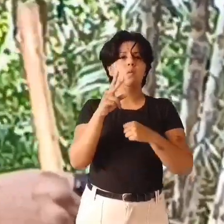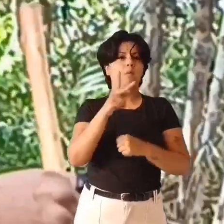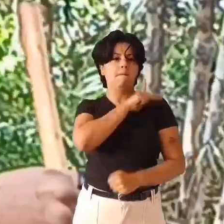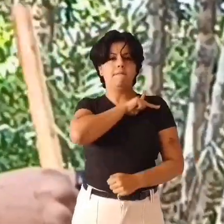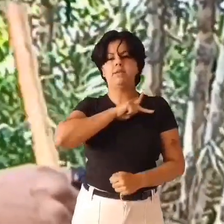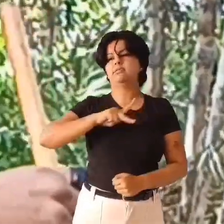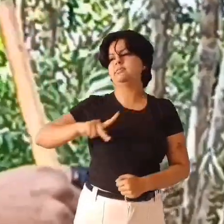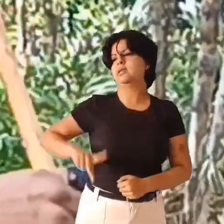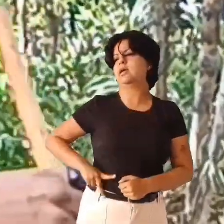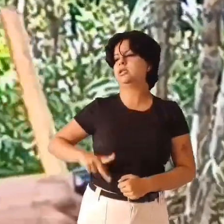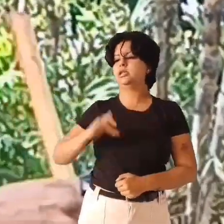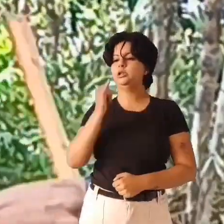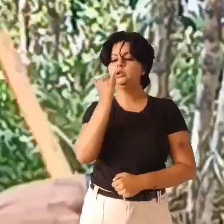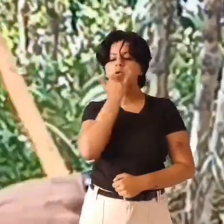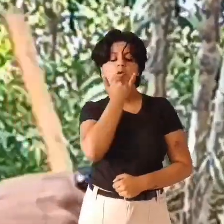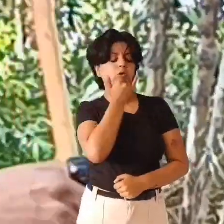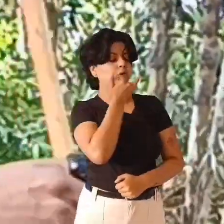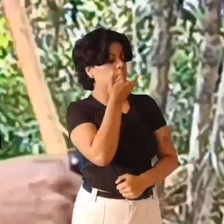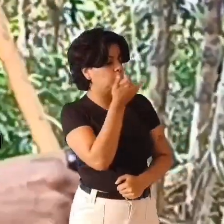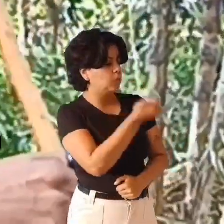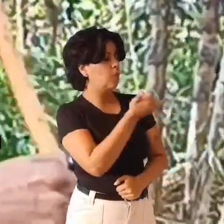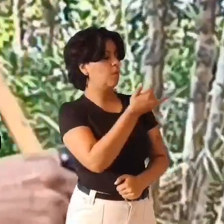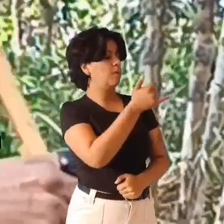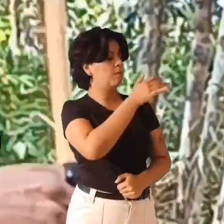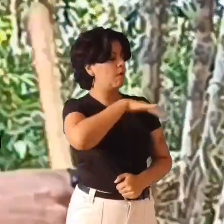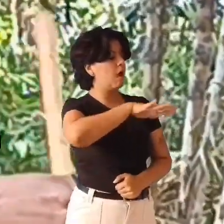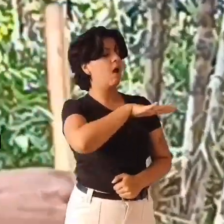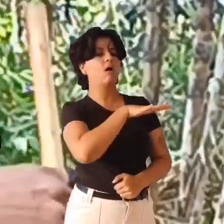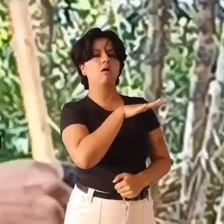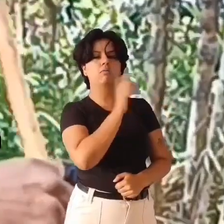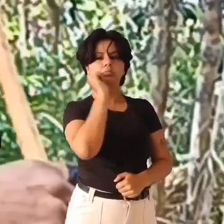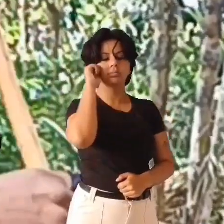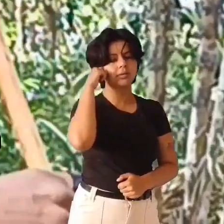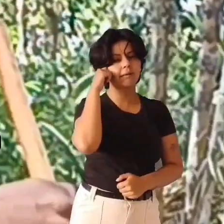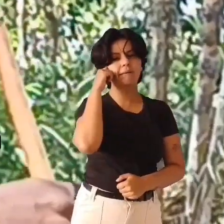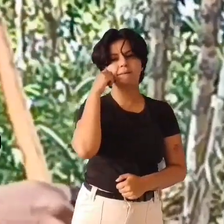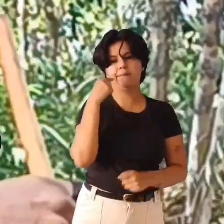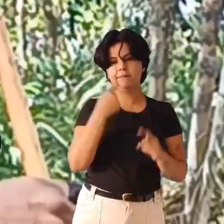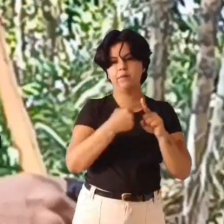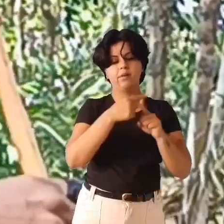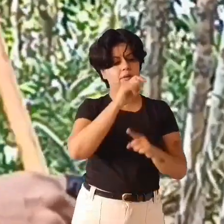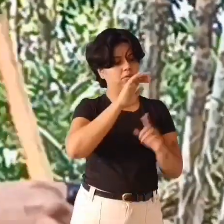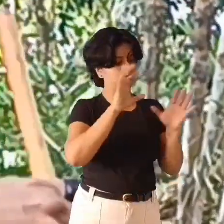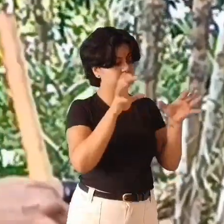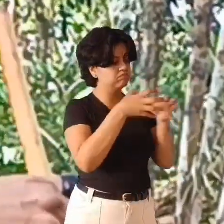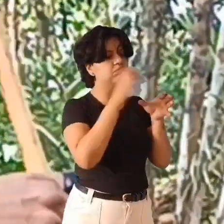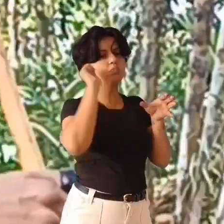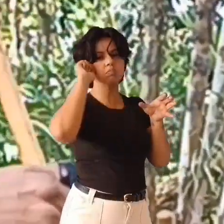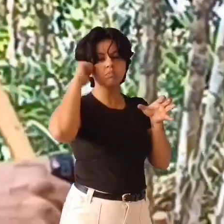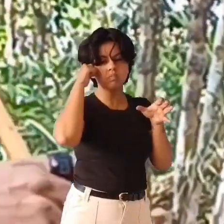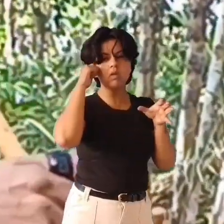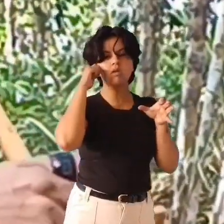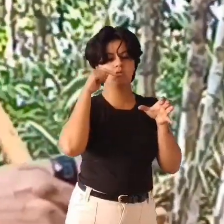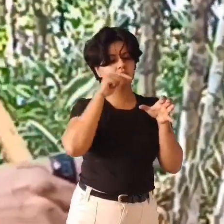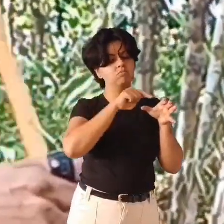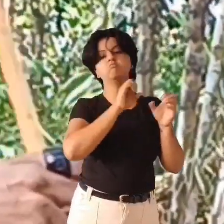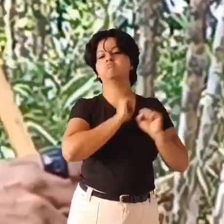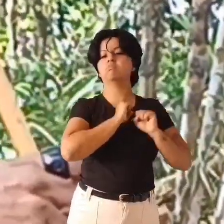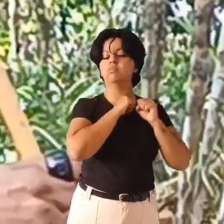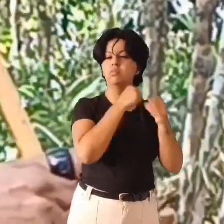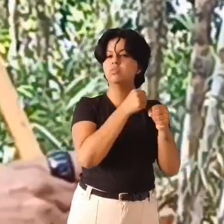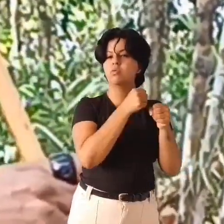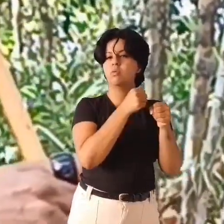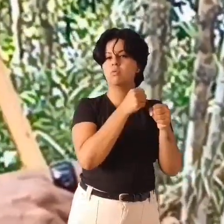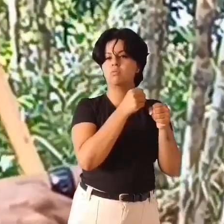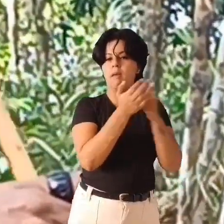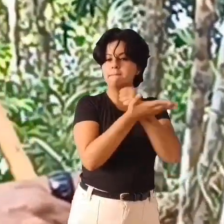alguém faça um pedido de desculpa por todas as barbaridades que fizeram com o nosso povo, né? E sendo que a gente fez